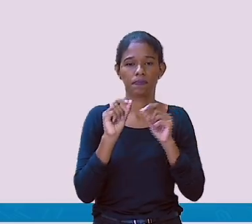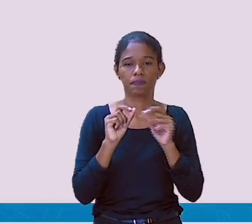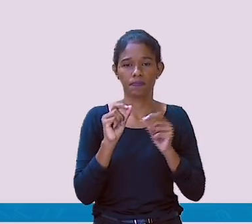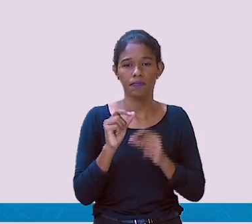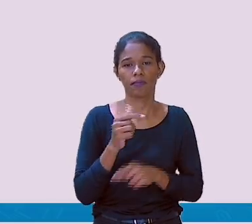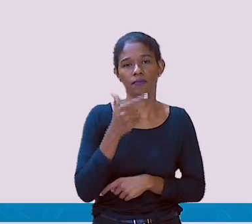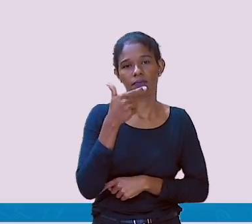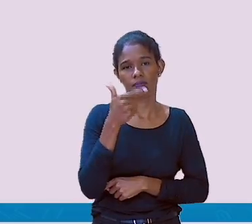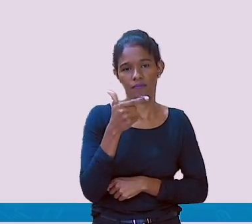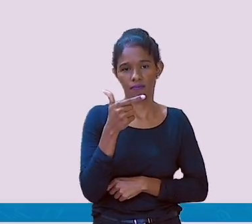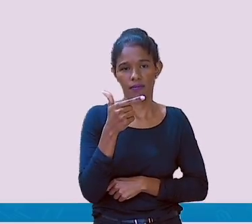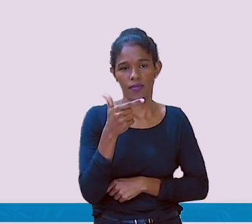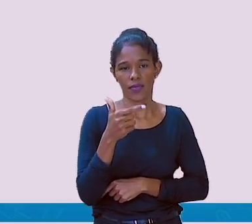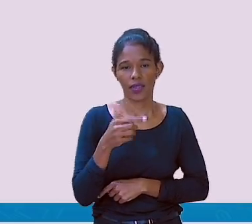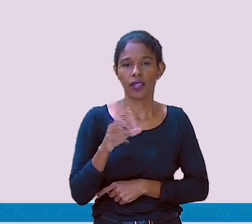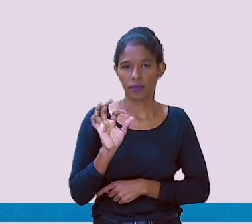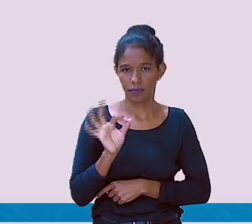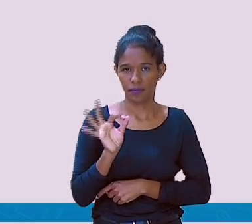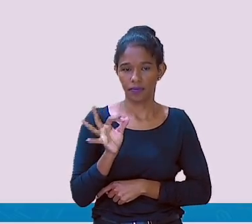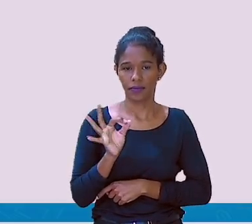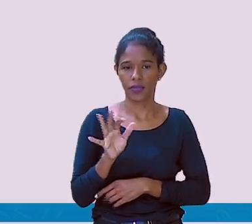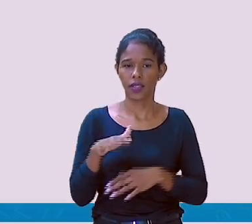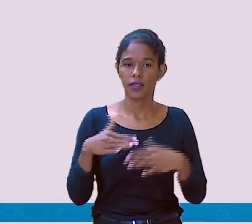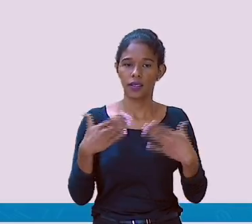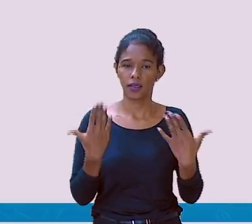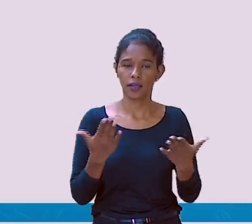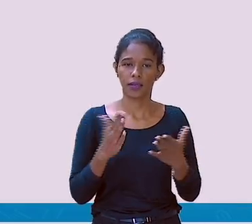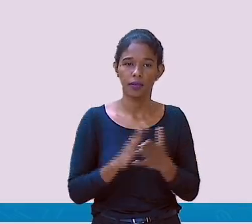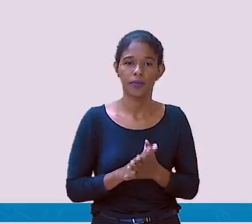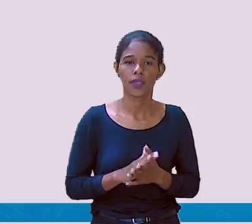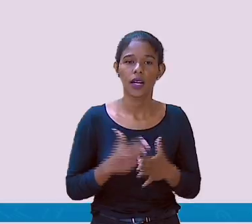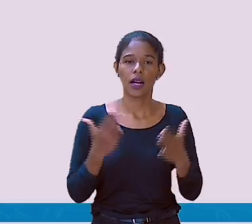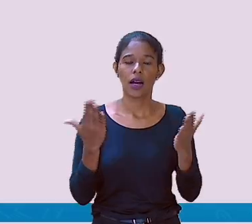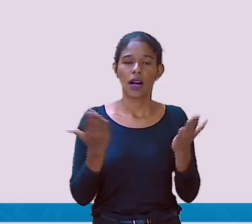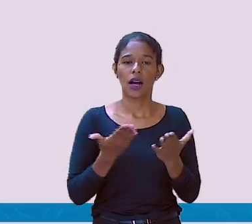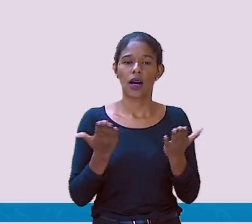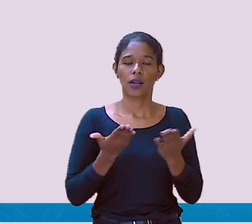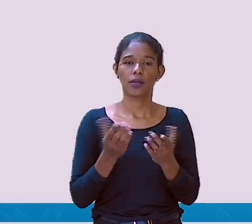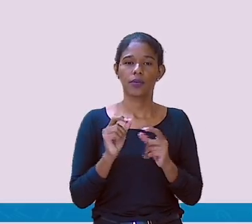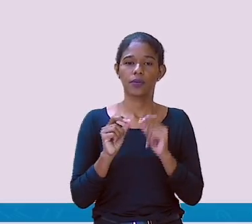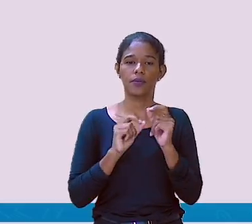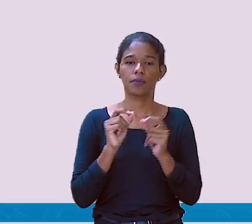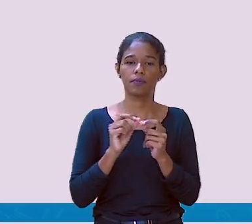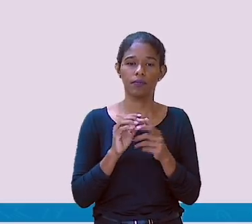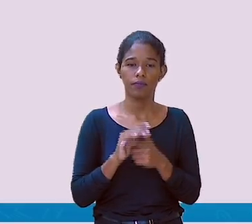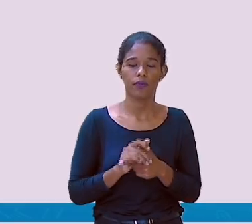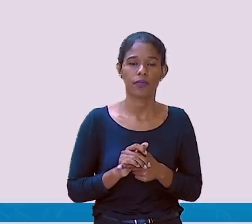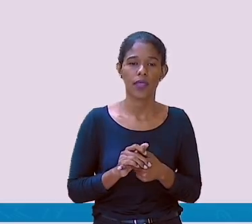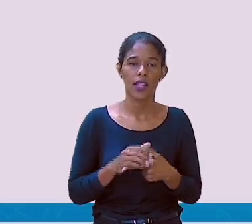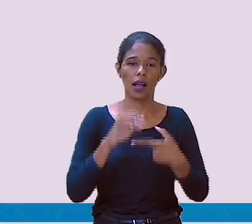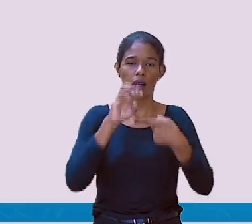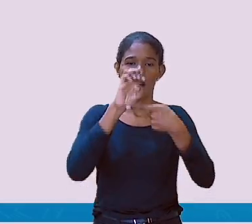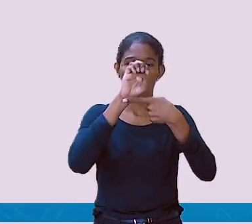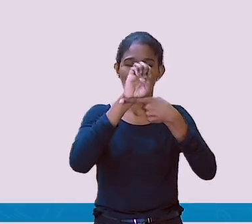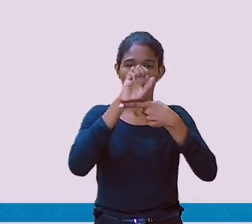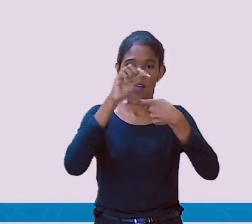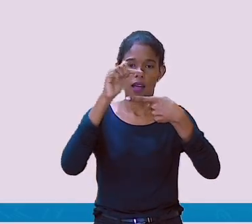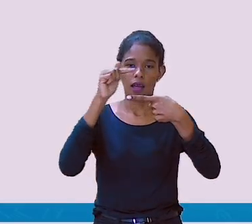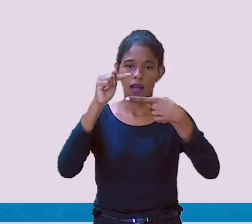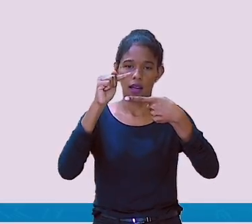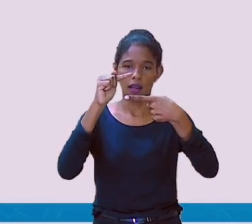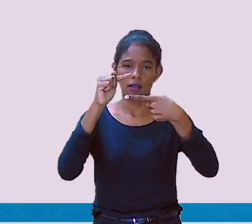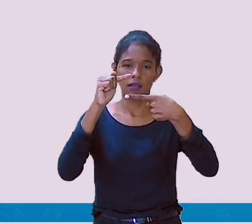é 2, certo? Então, nós vamos agora calcular. F